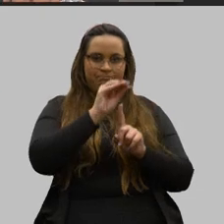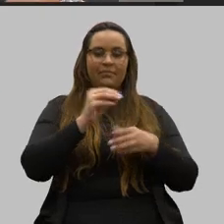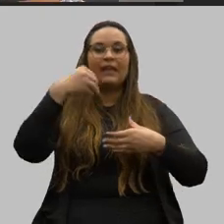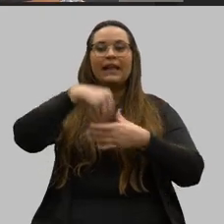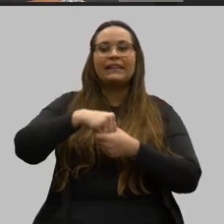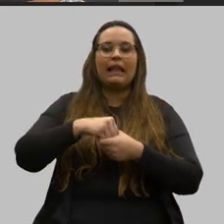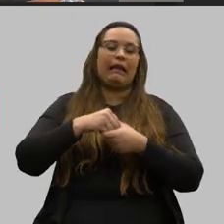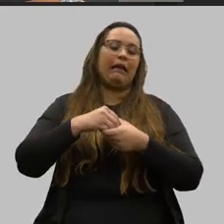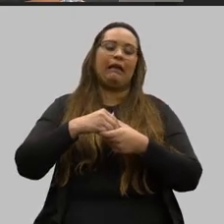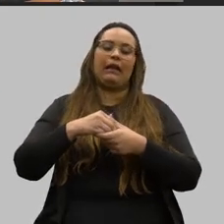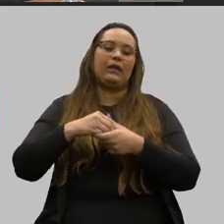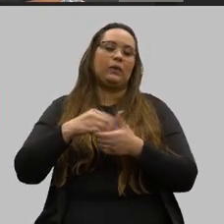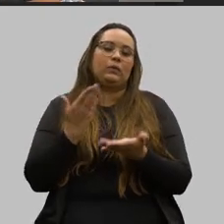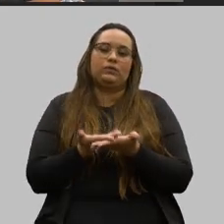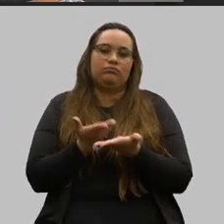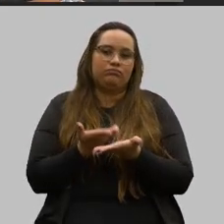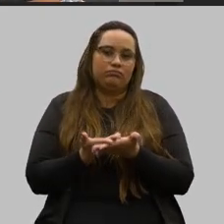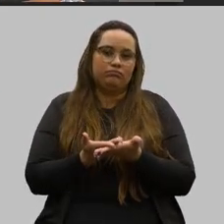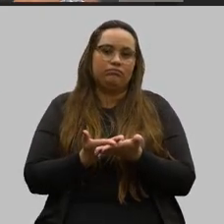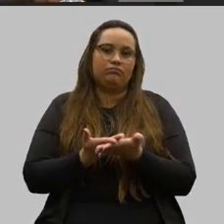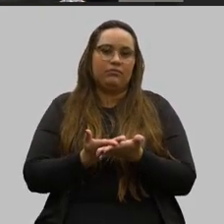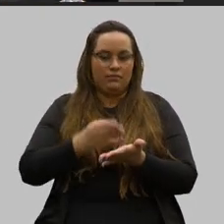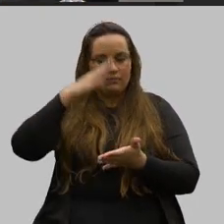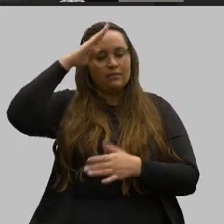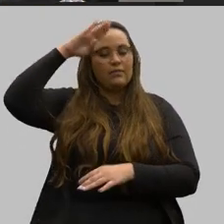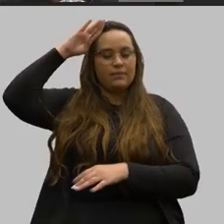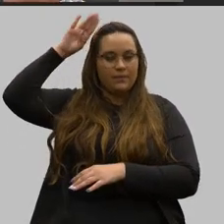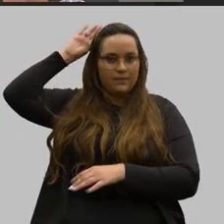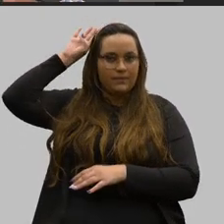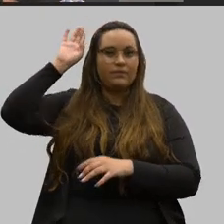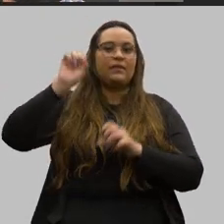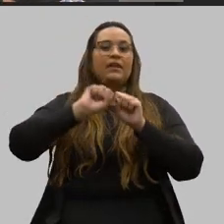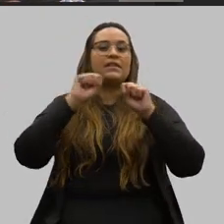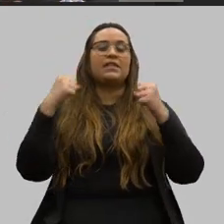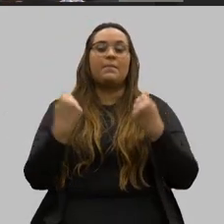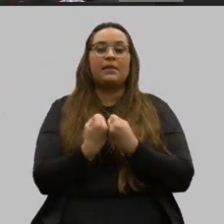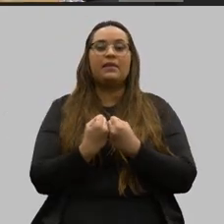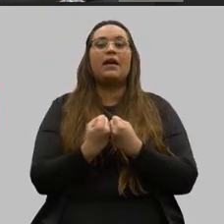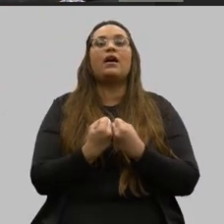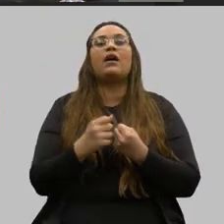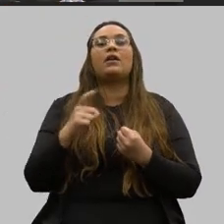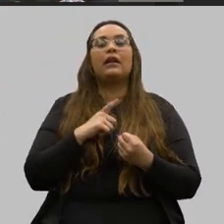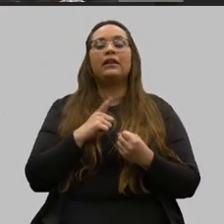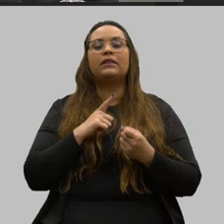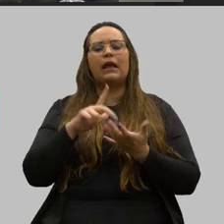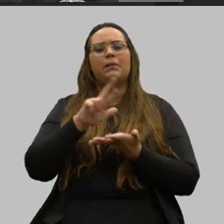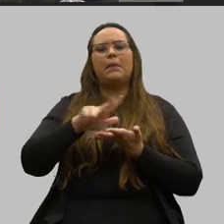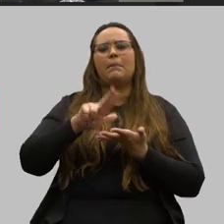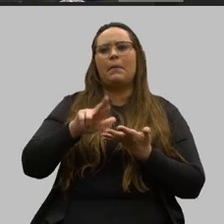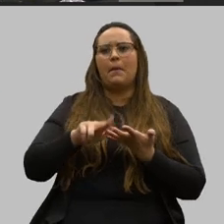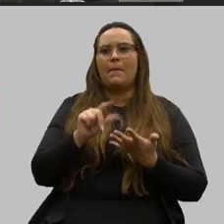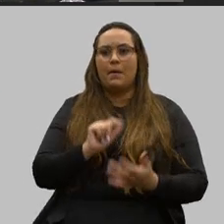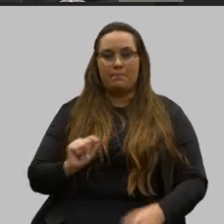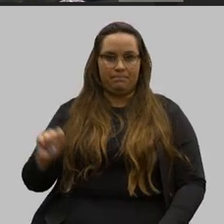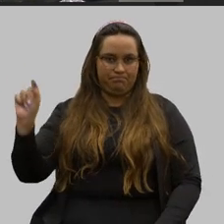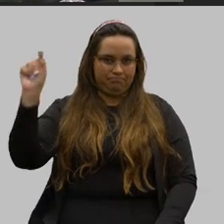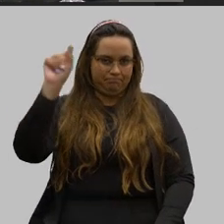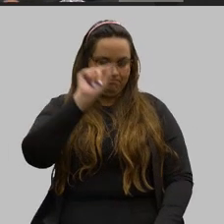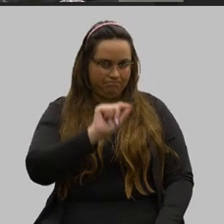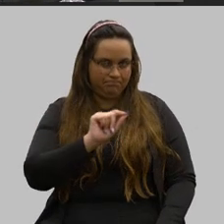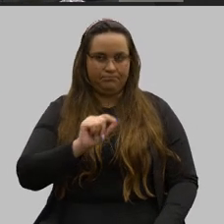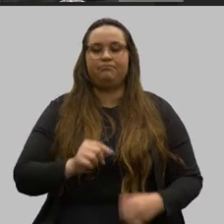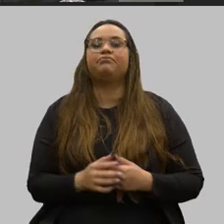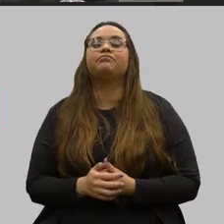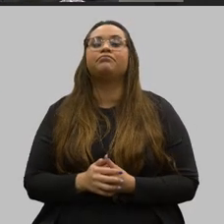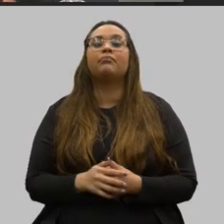onde a gente identifica que realmente precisa ser disseminado para que seja replicado nas diversas unidades e da outra vertente É